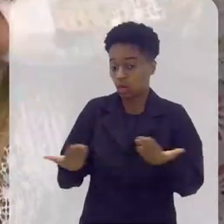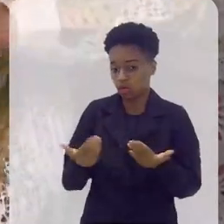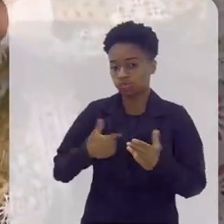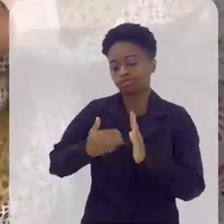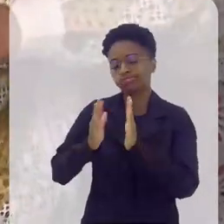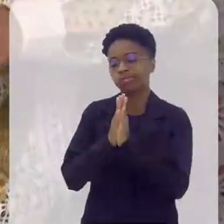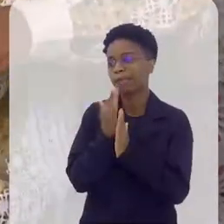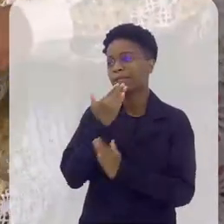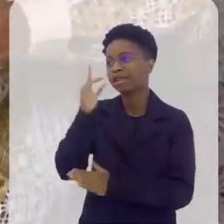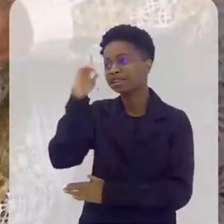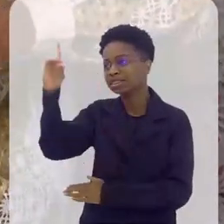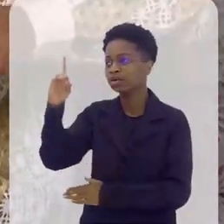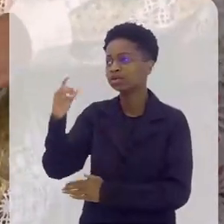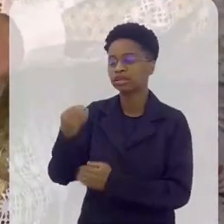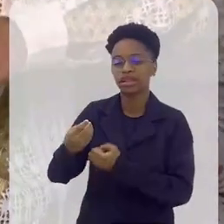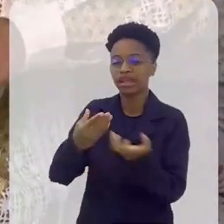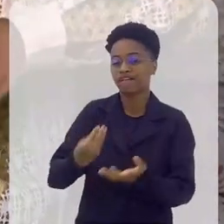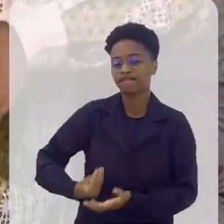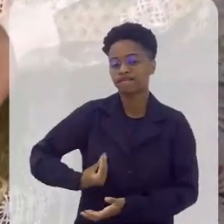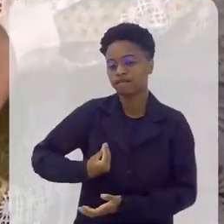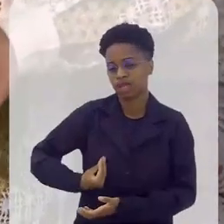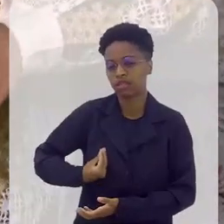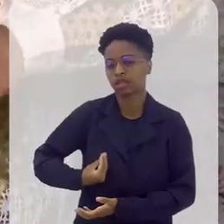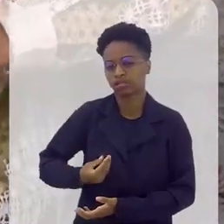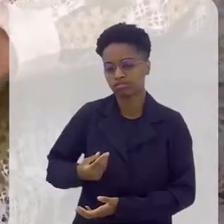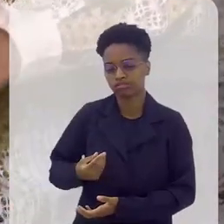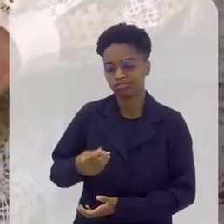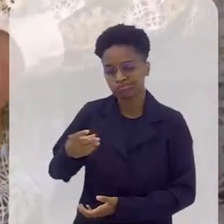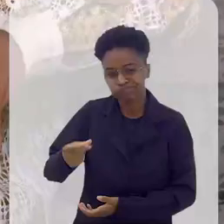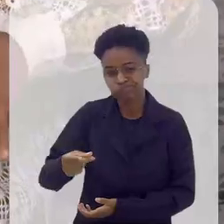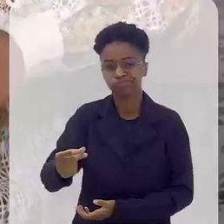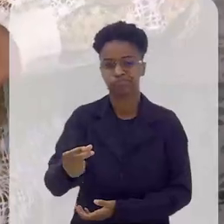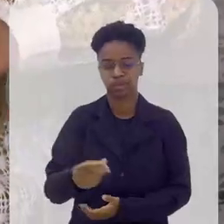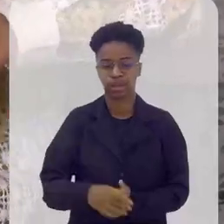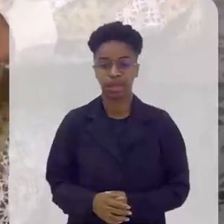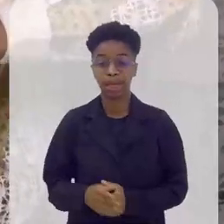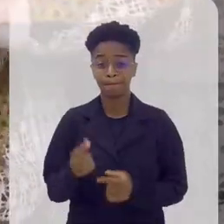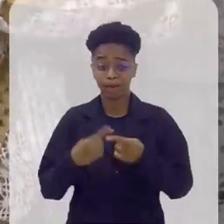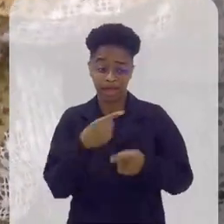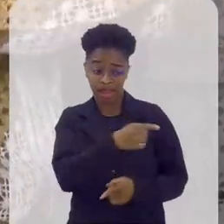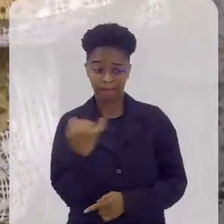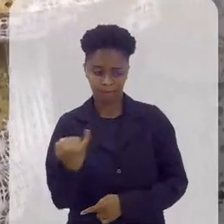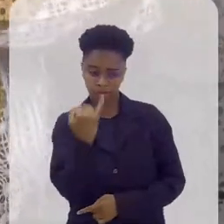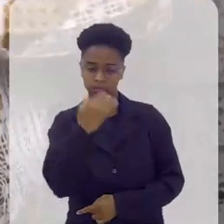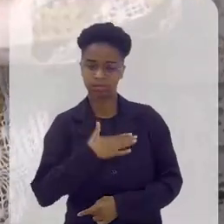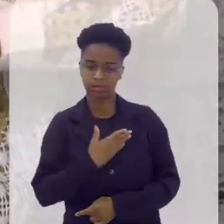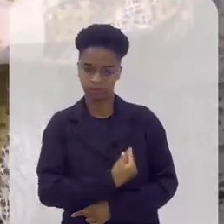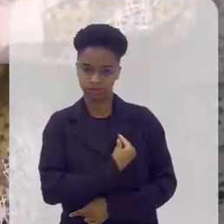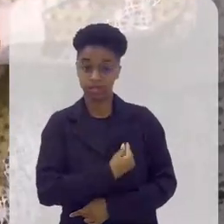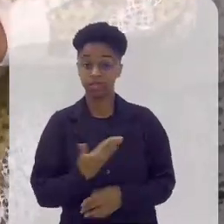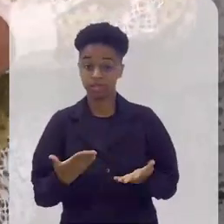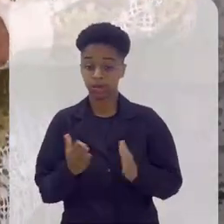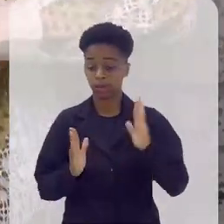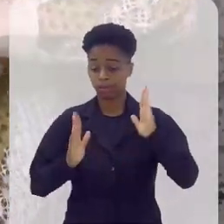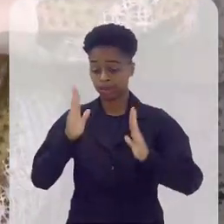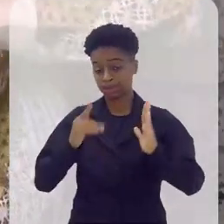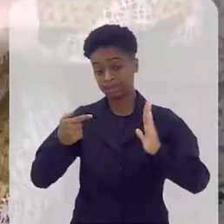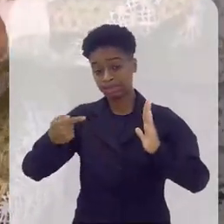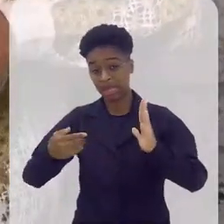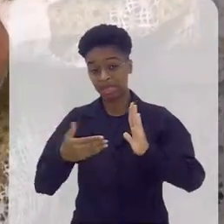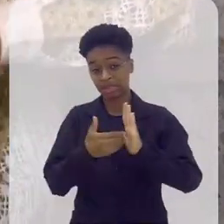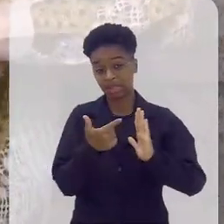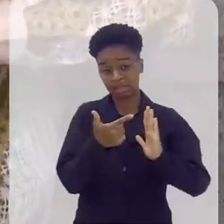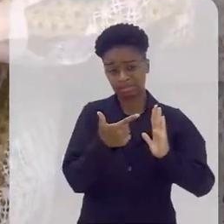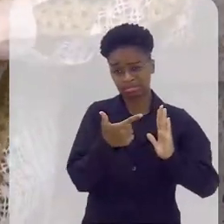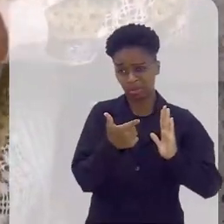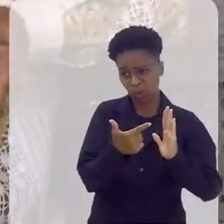rezo tanto para ela, para que Deus dê longevidade para ela. Uma pessoa muito importante na minha vida. E eu fiquei nesses anos, dos 7 aos